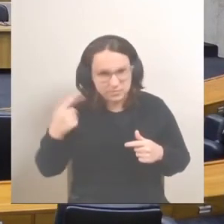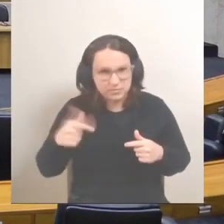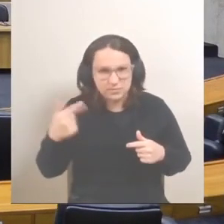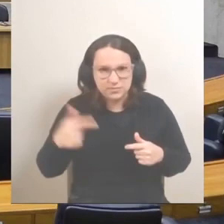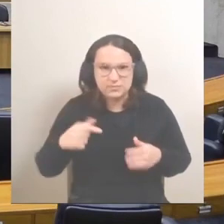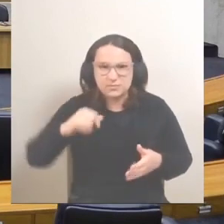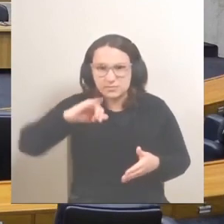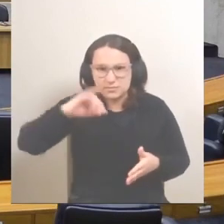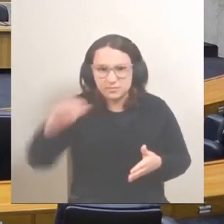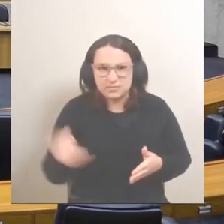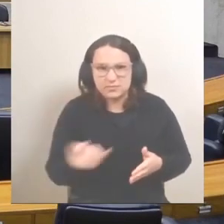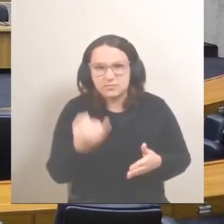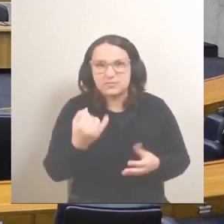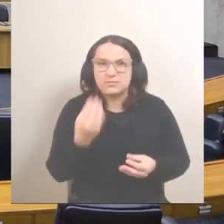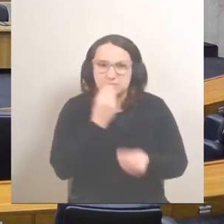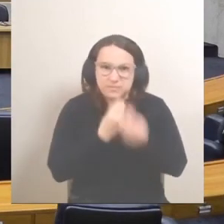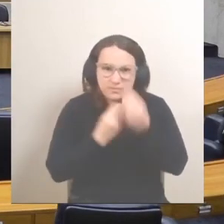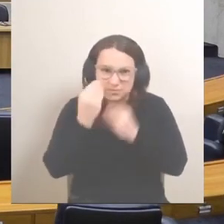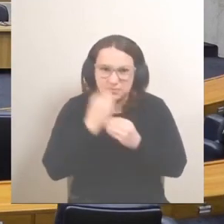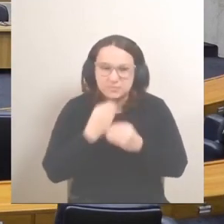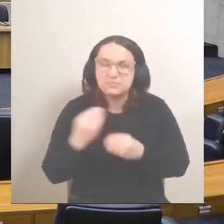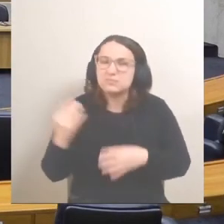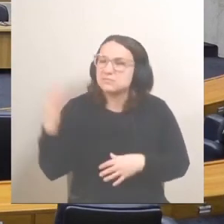o bolo, então. Ah, que lindo!